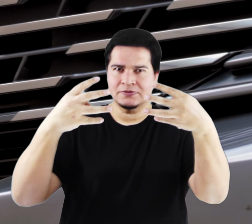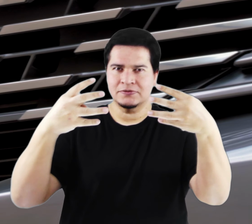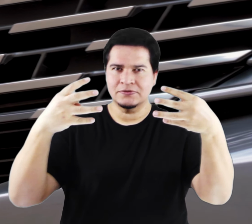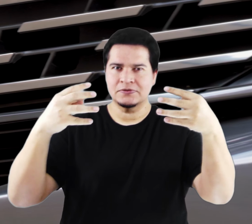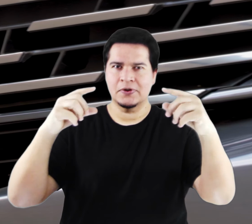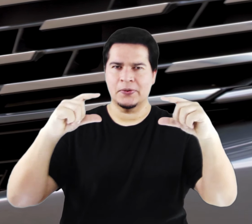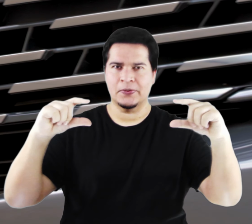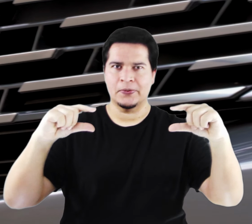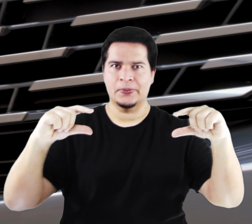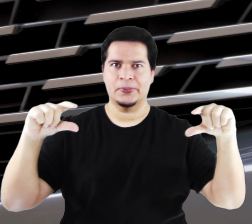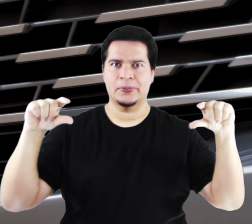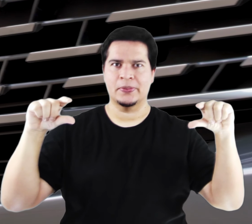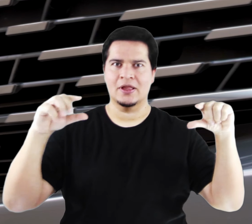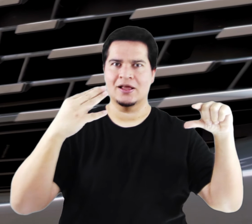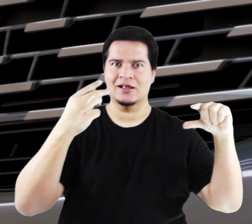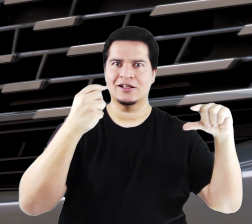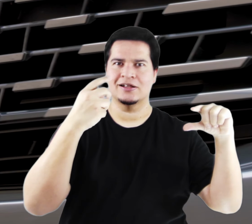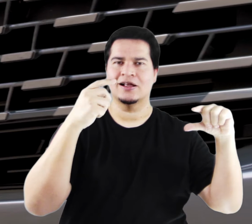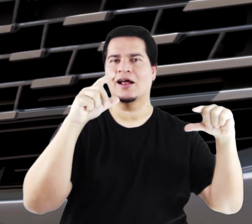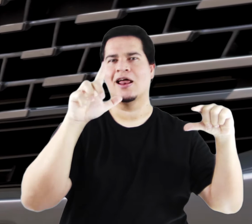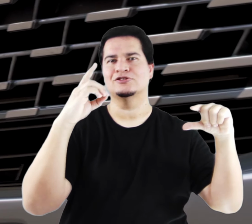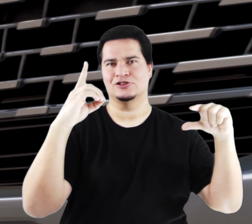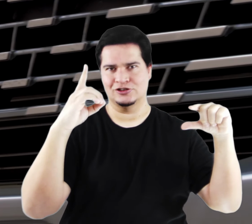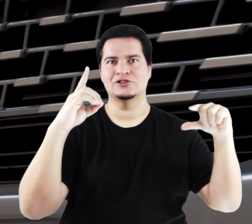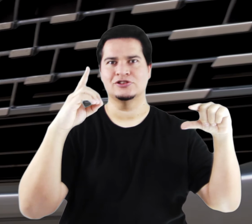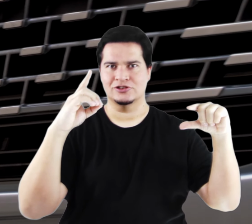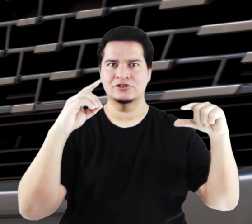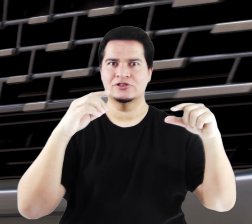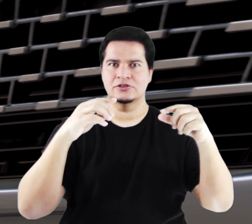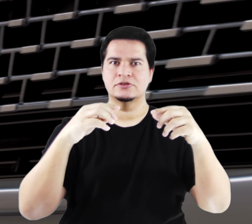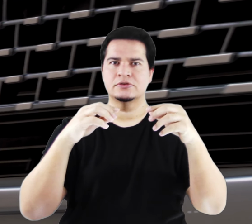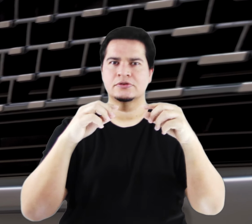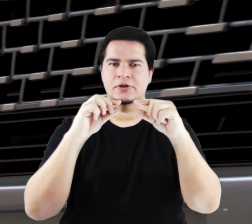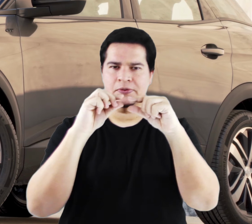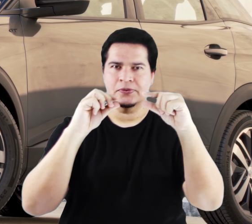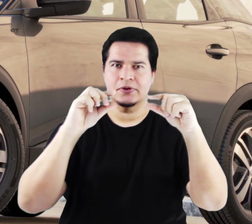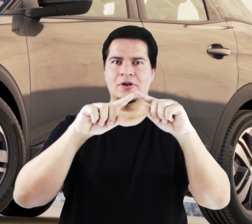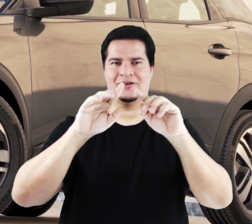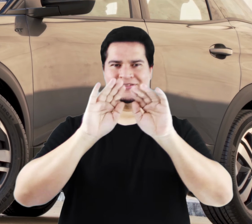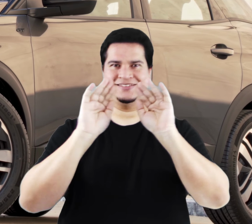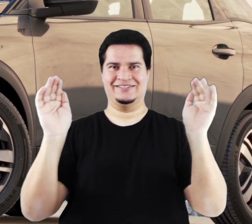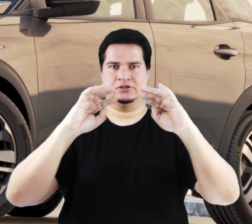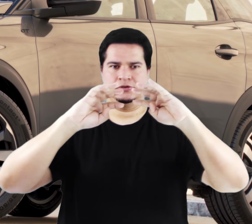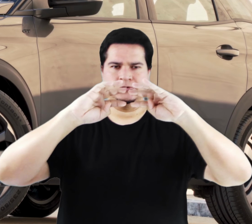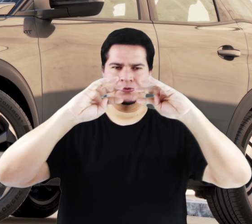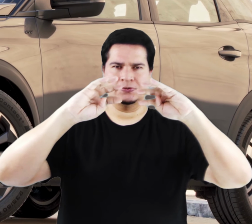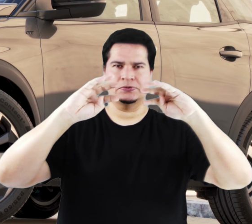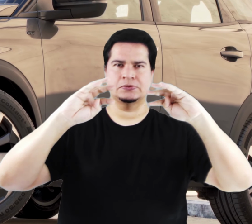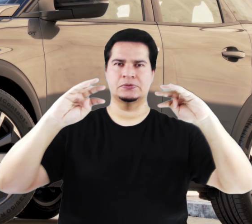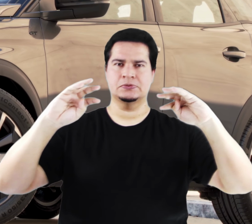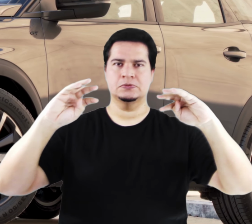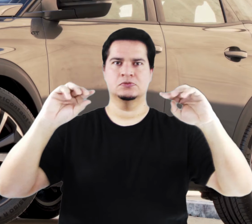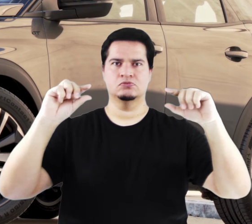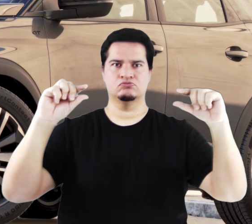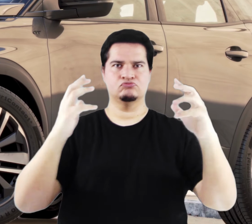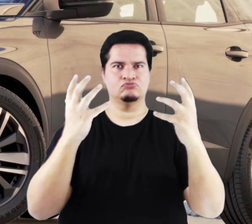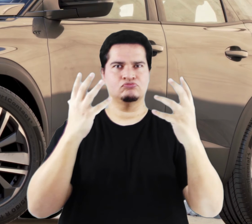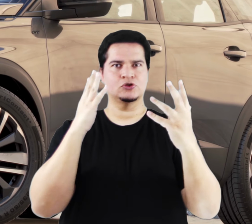né? Inspirado muito aí nos elementos que a gente vê no 508, né? Mas olha só, aqui você começa com os elementos pequenos, eles vão expandindo para o lado, né? Como se fosse uma